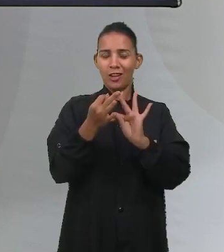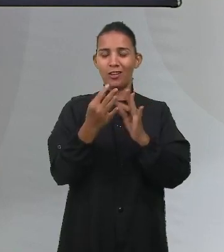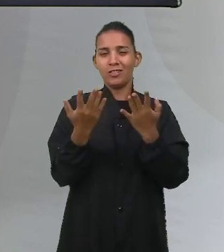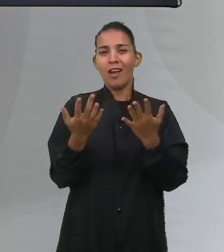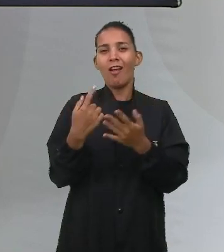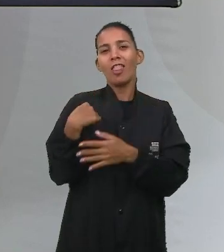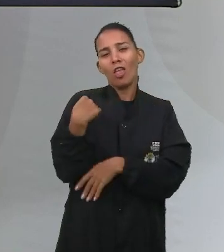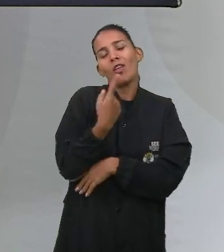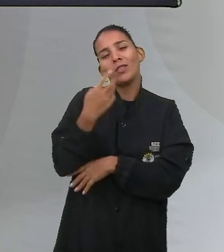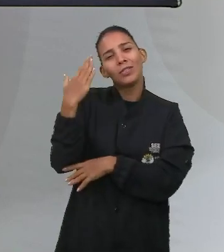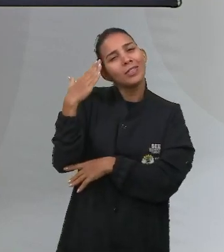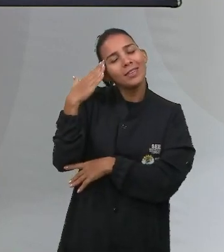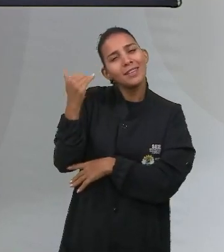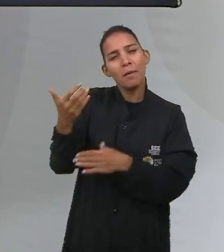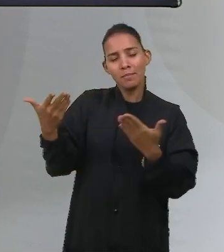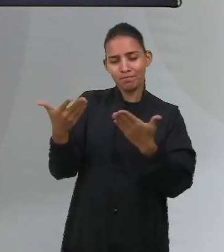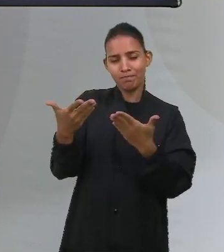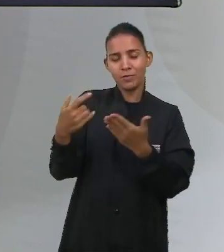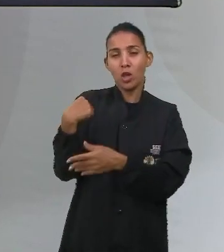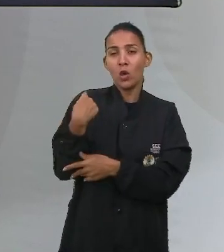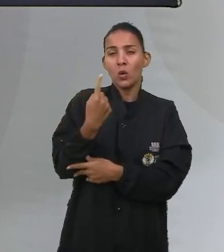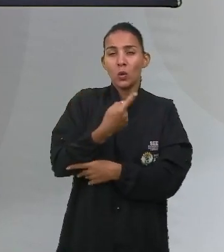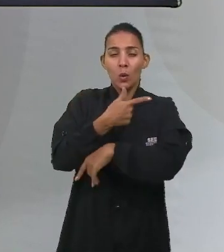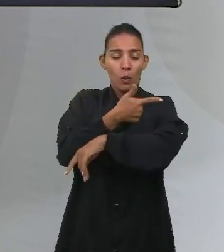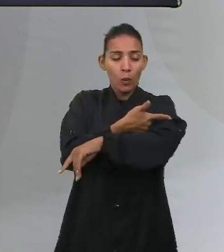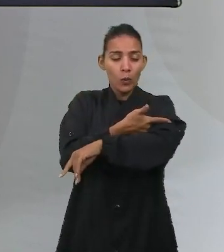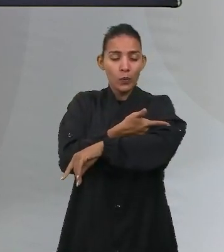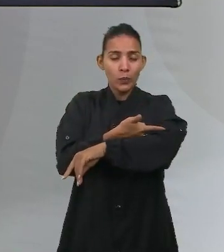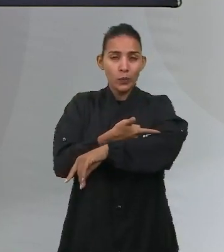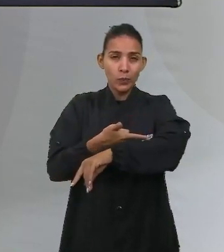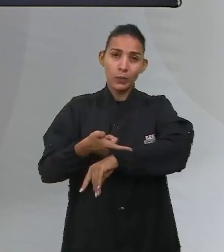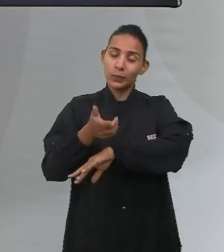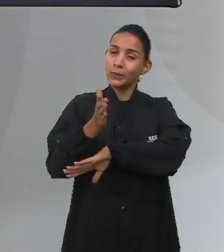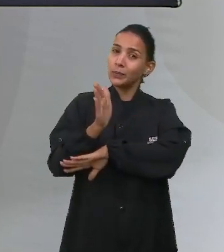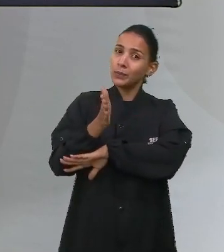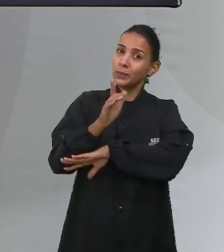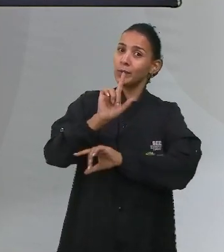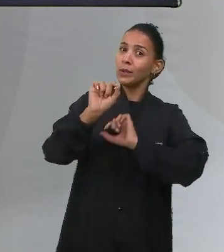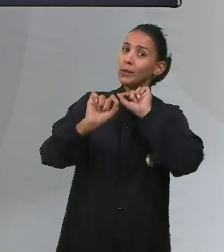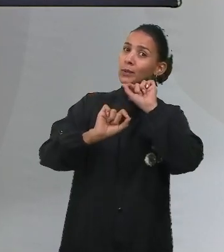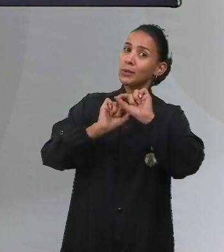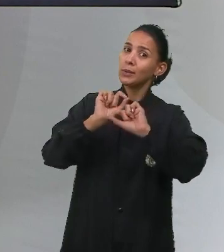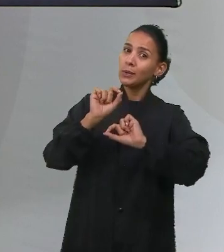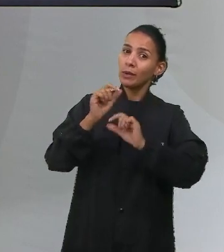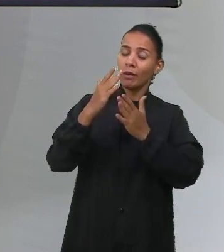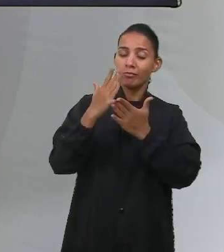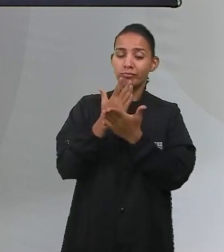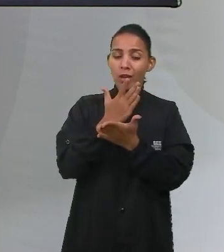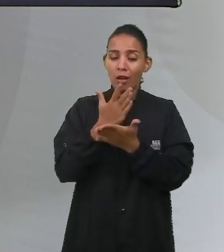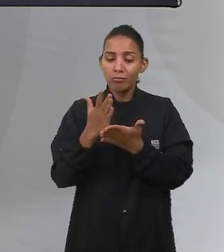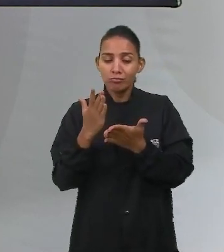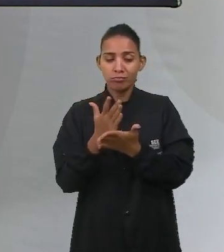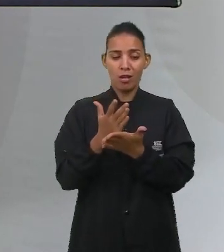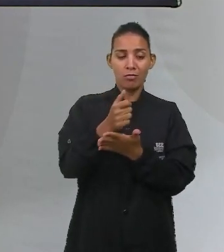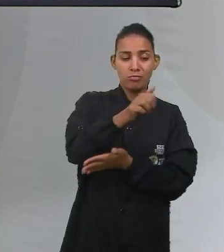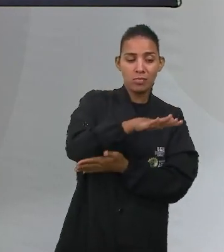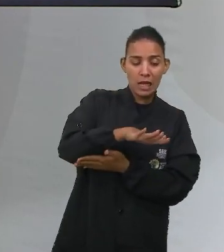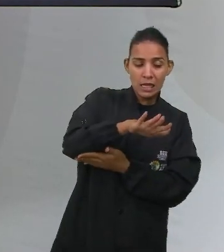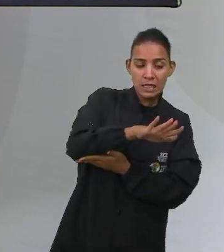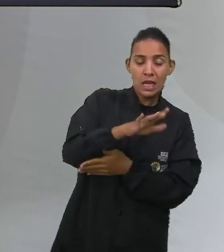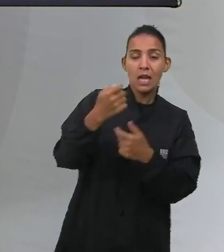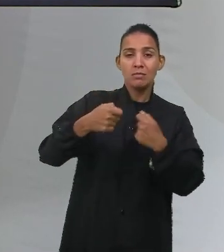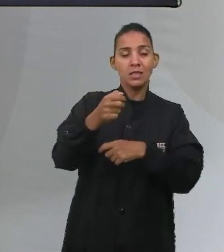nós somos habituados ou temos que nos habituar em determinada dimensão ao uso